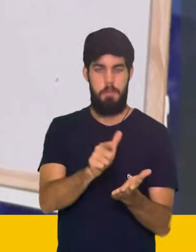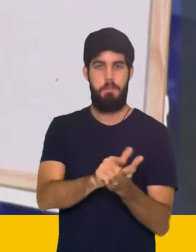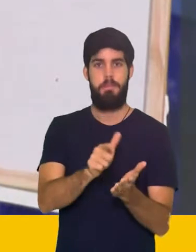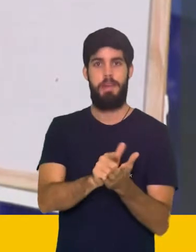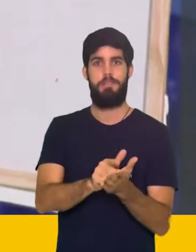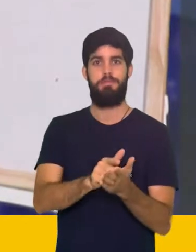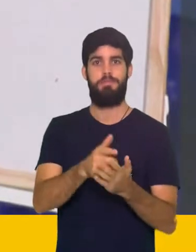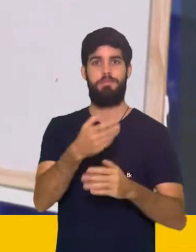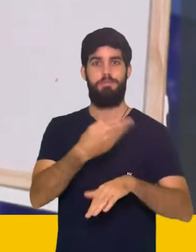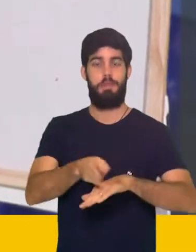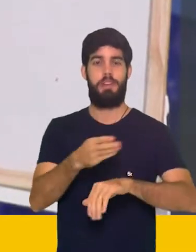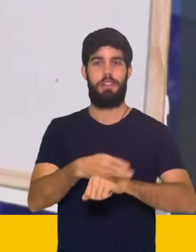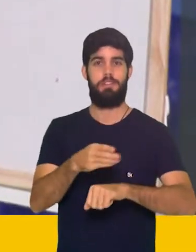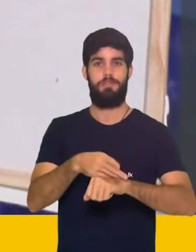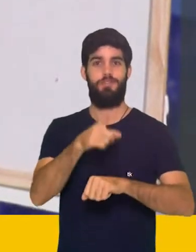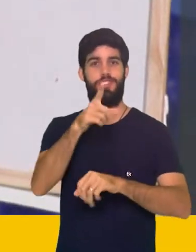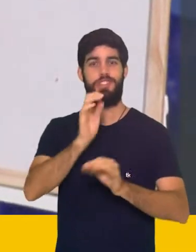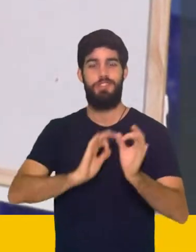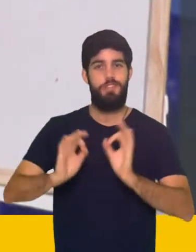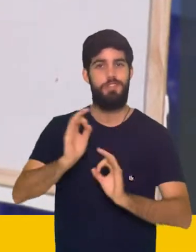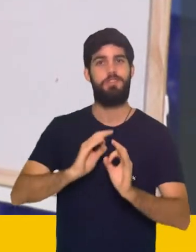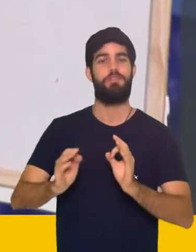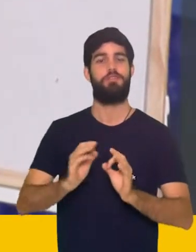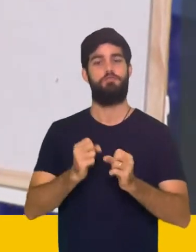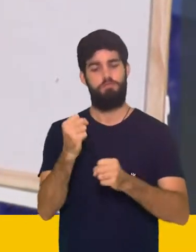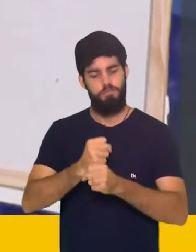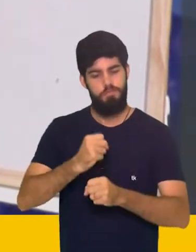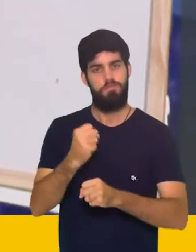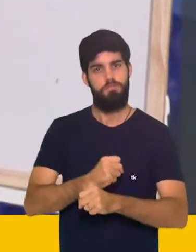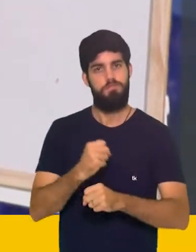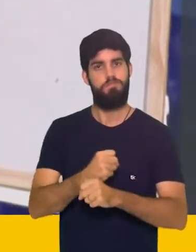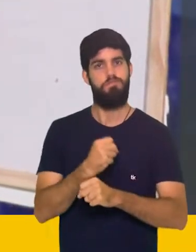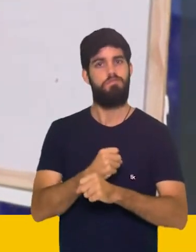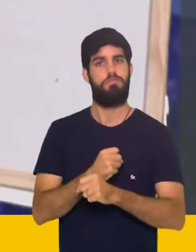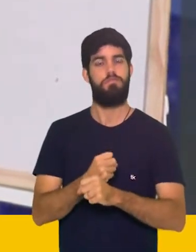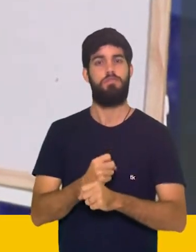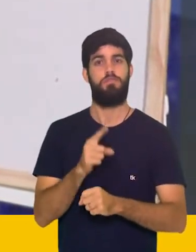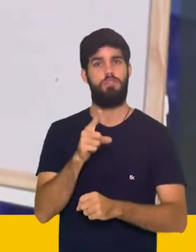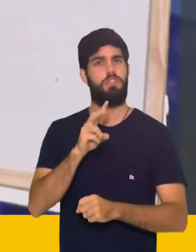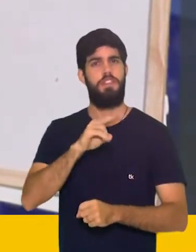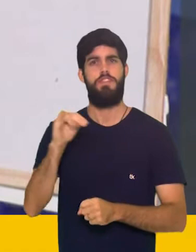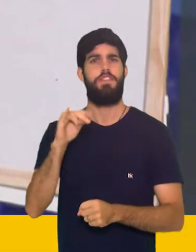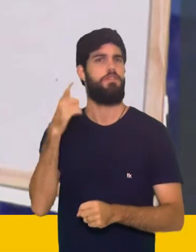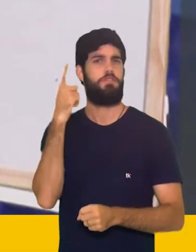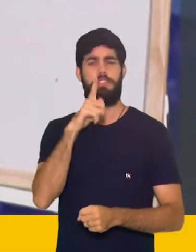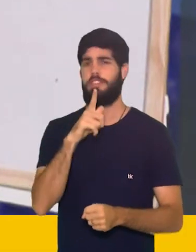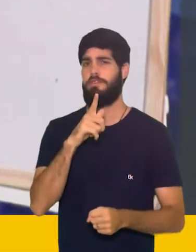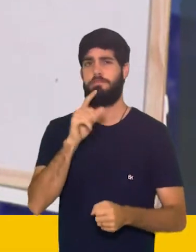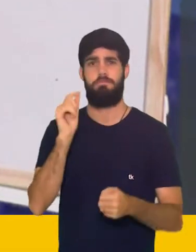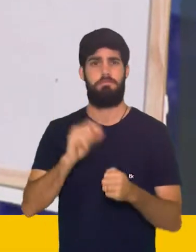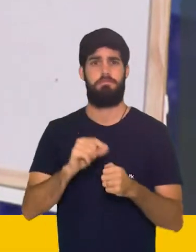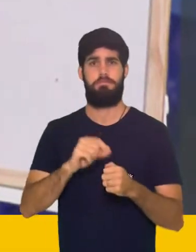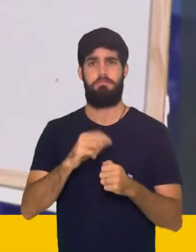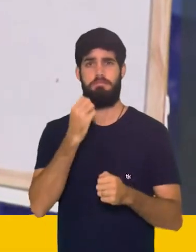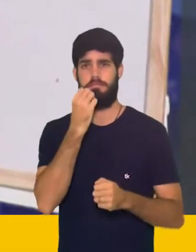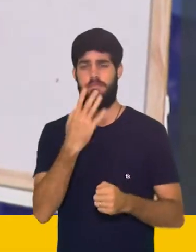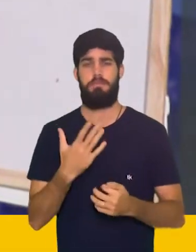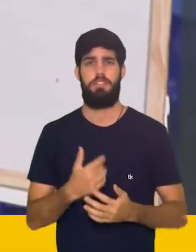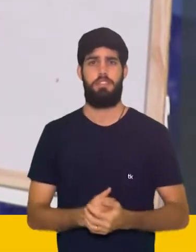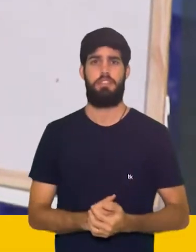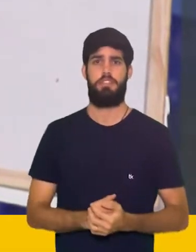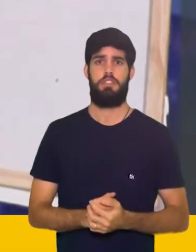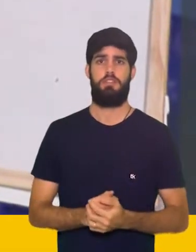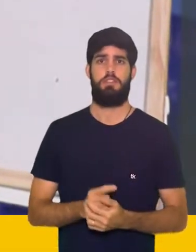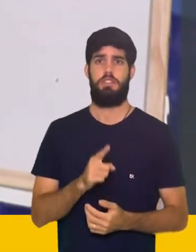branco. É você quem vai construir. Então, se é você quem vai construir, você vai fazer da melhor maneira possível. Você não vai